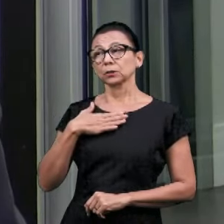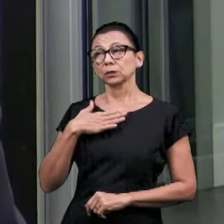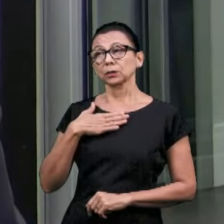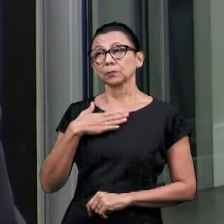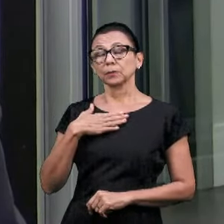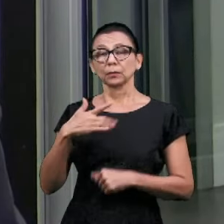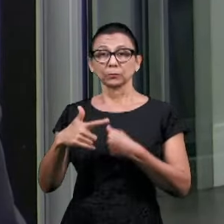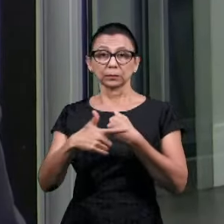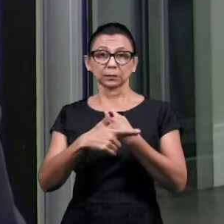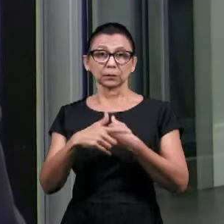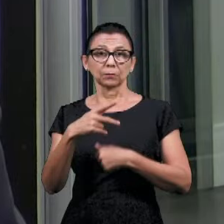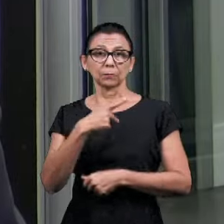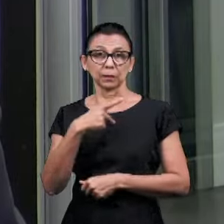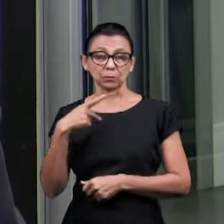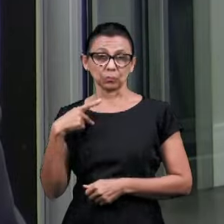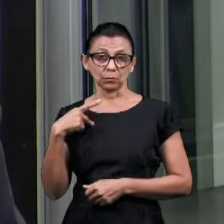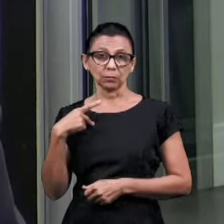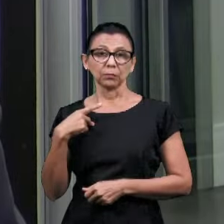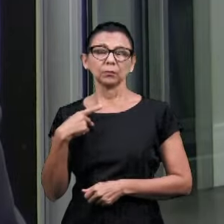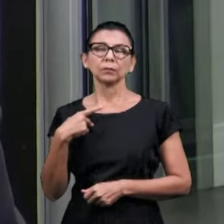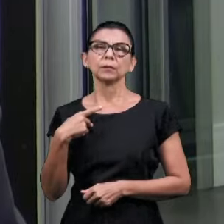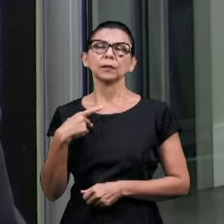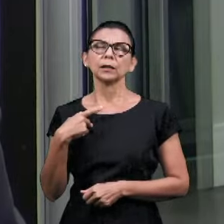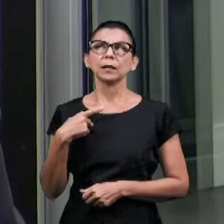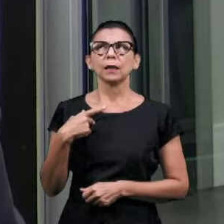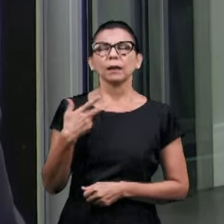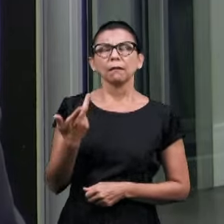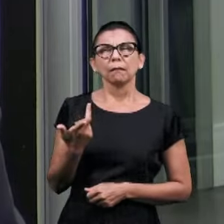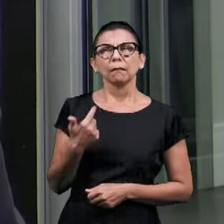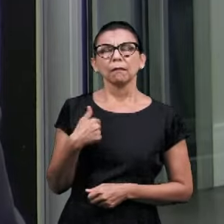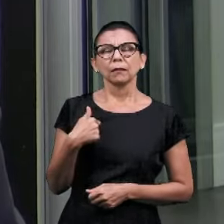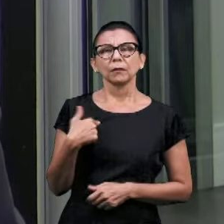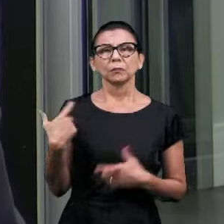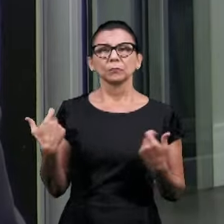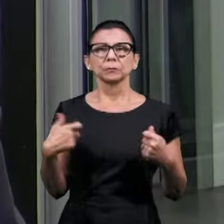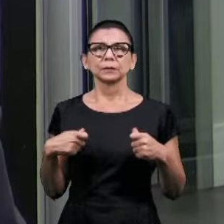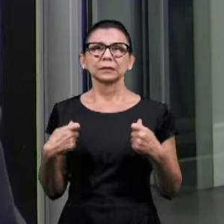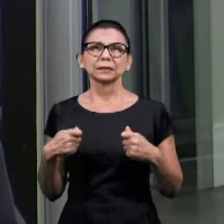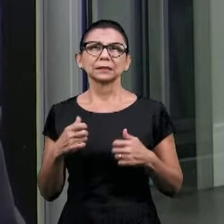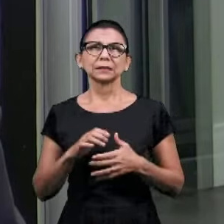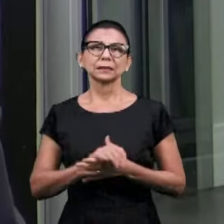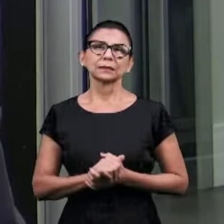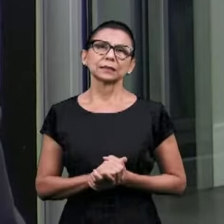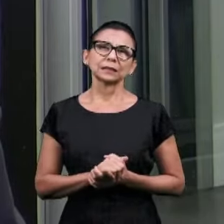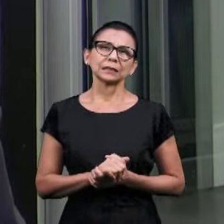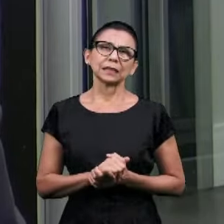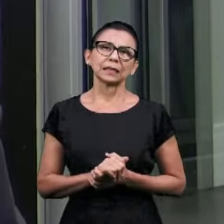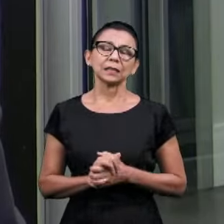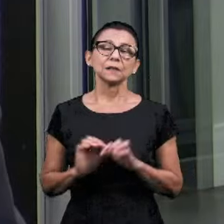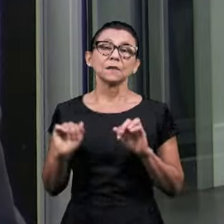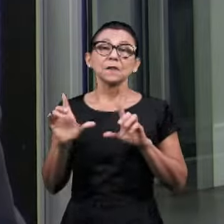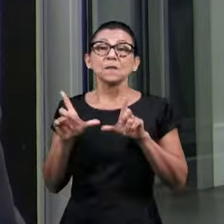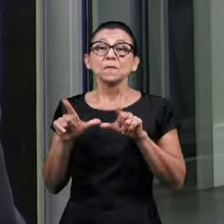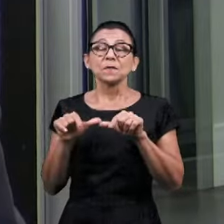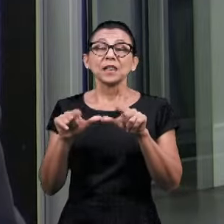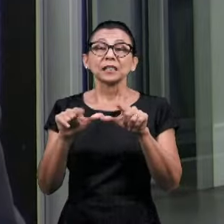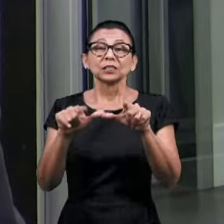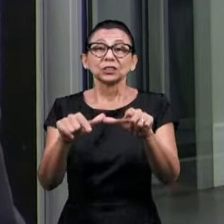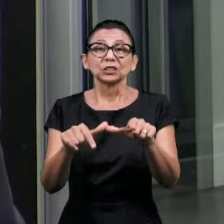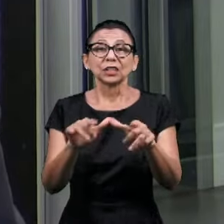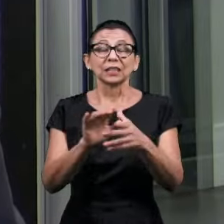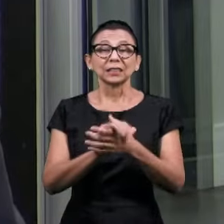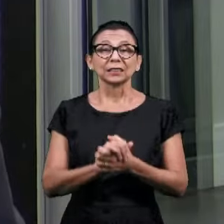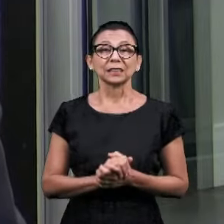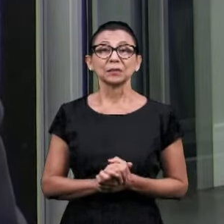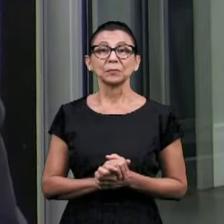eu tive que me ausentar da igreja por uma viagem a serviço. Eu fui ordenado em janeiro,